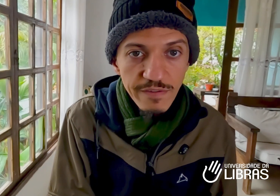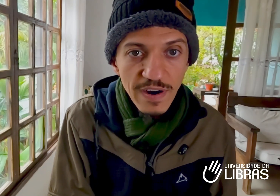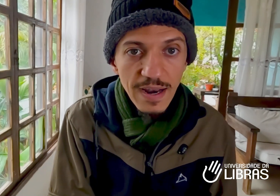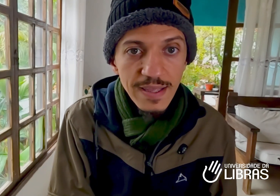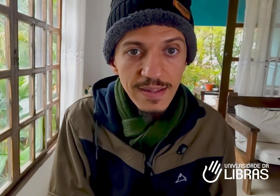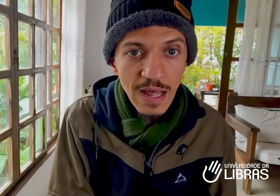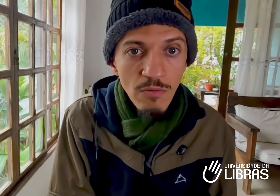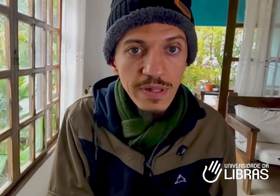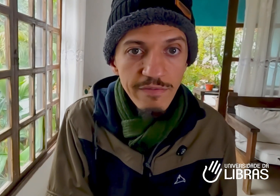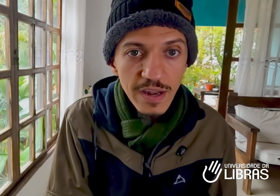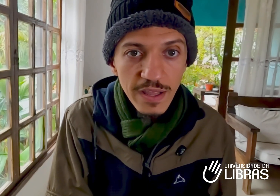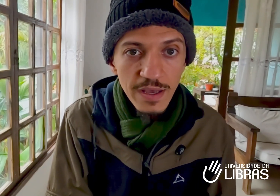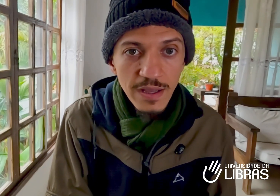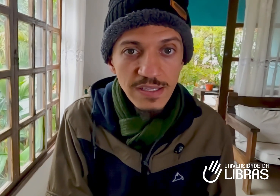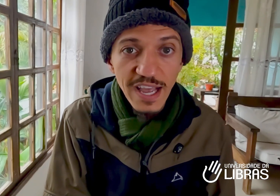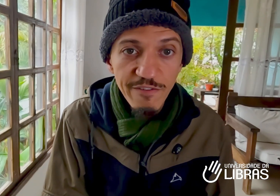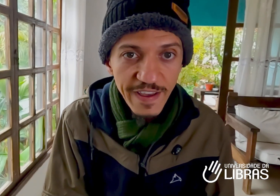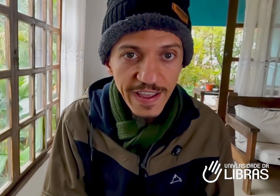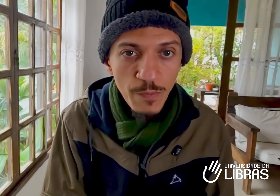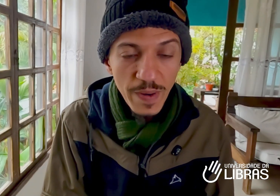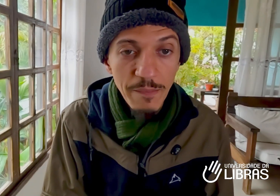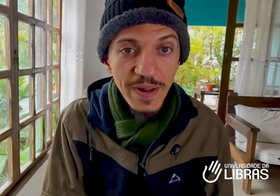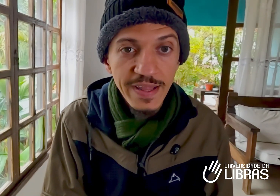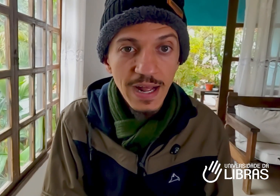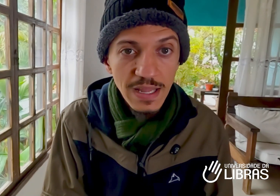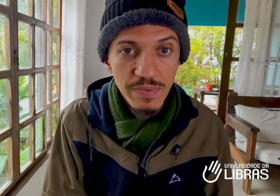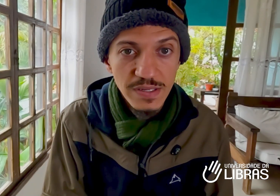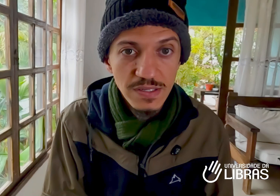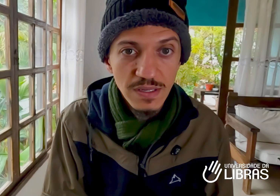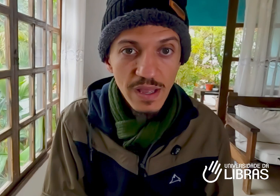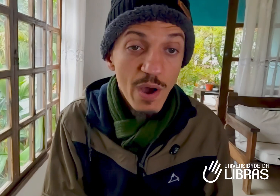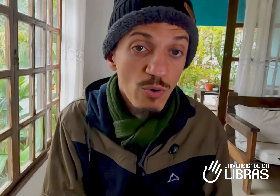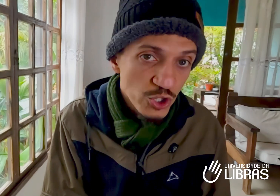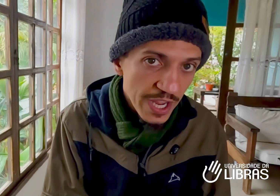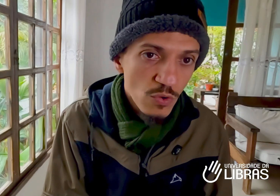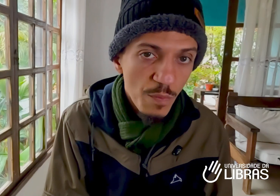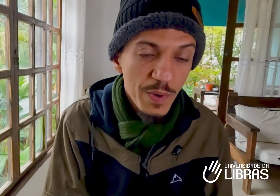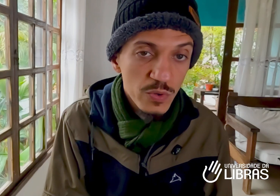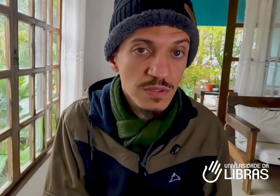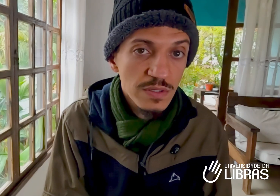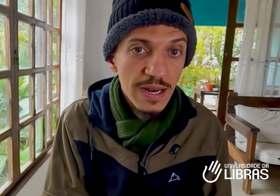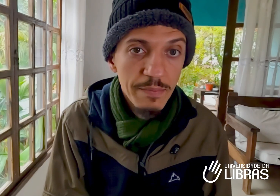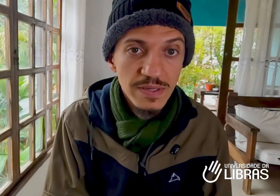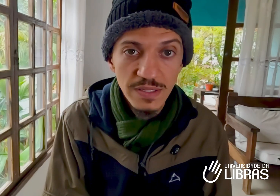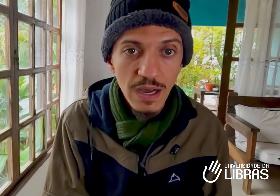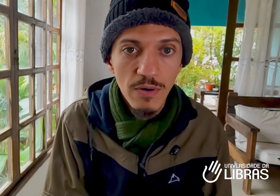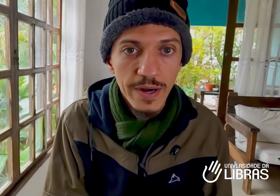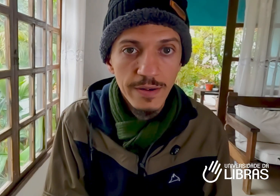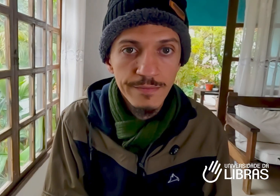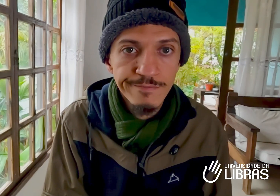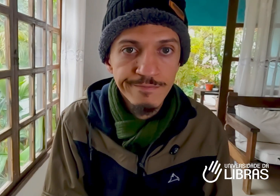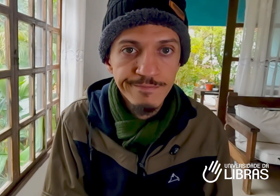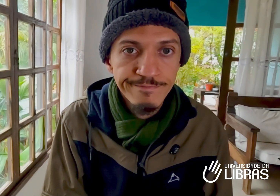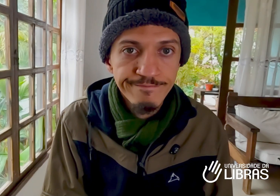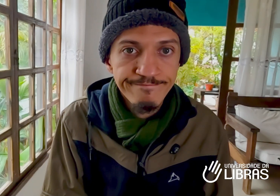que você fala que não deveria ser feito para aprender a Libras é o jeito como eu estou estudando a Libras até